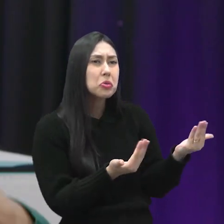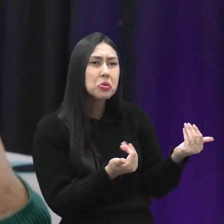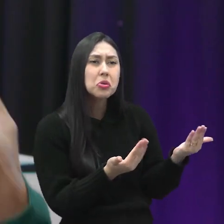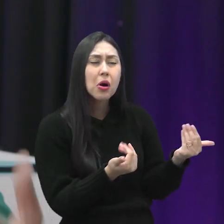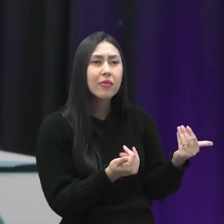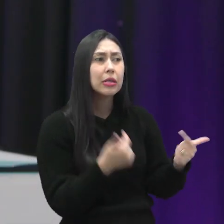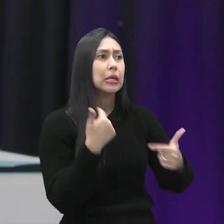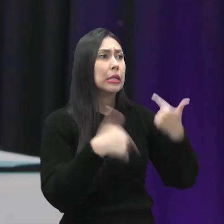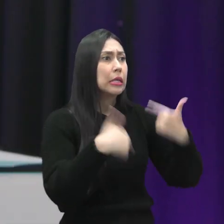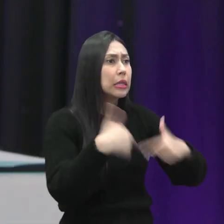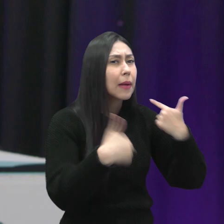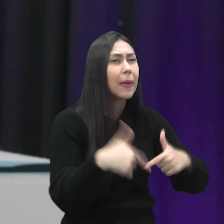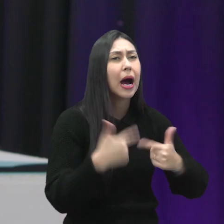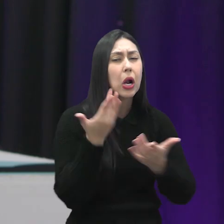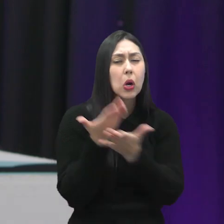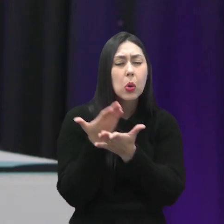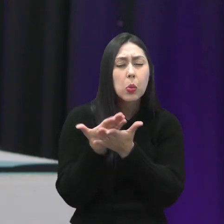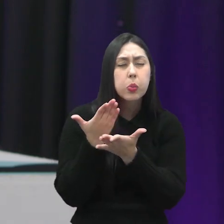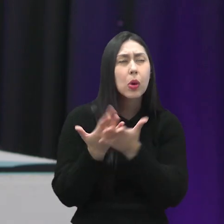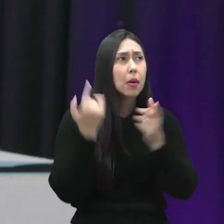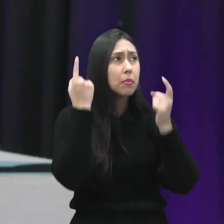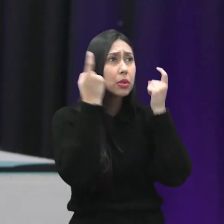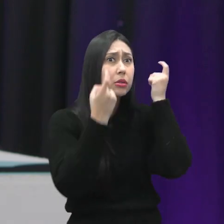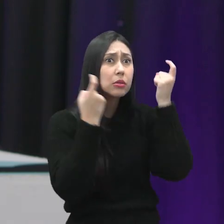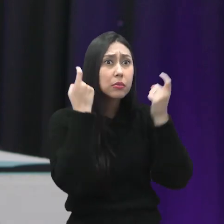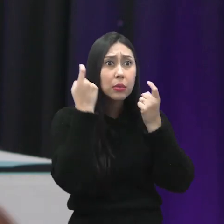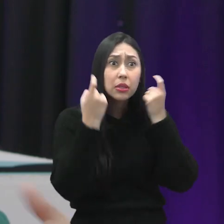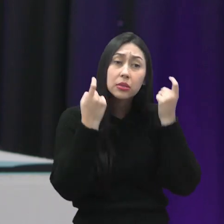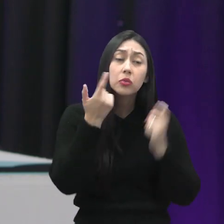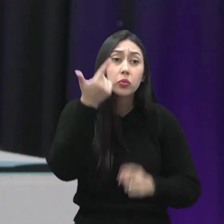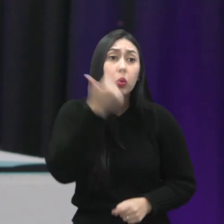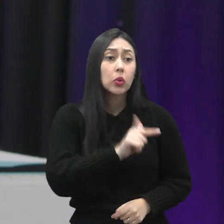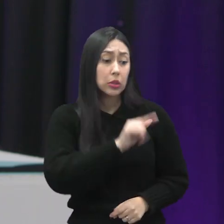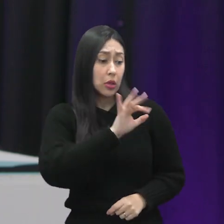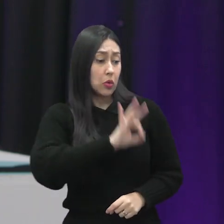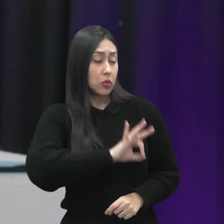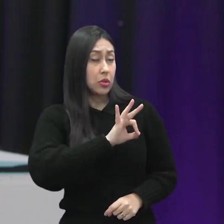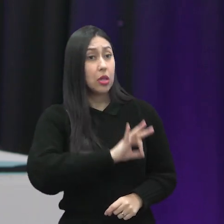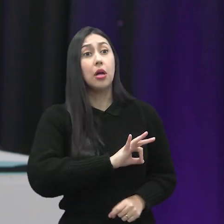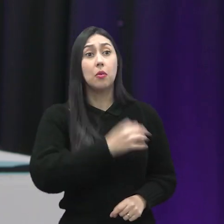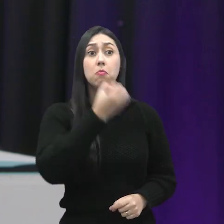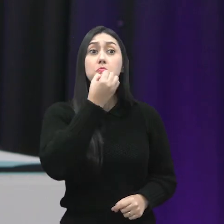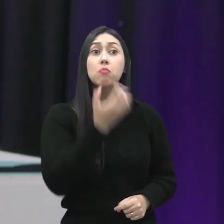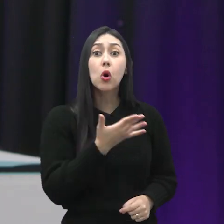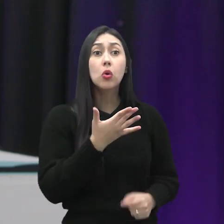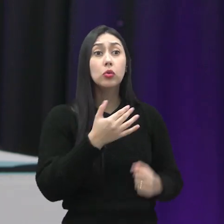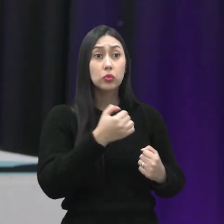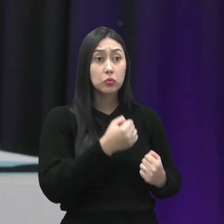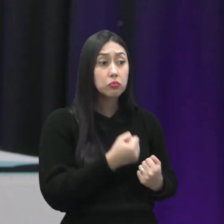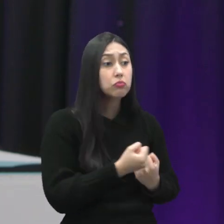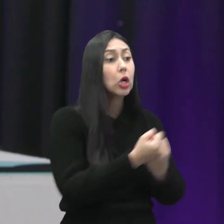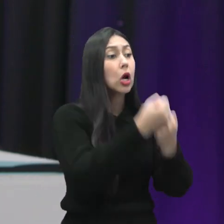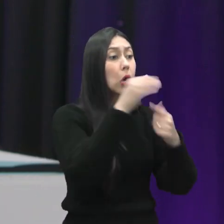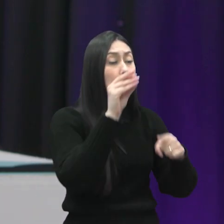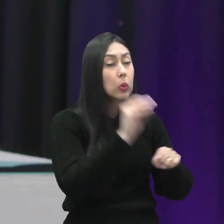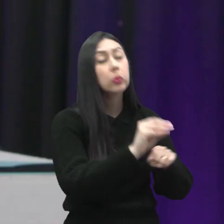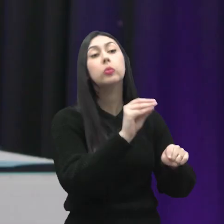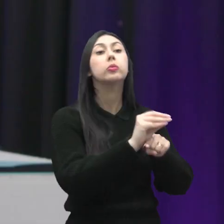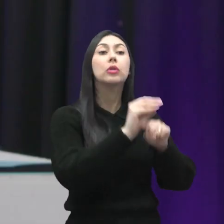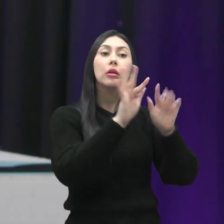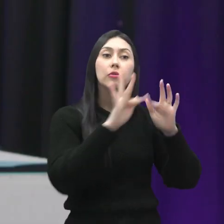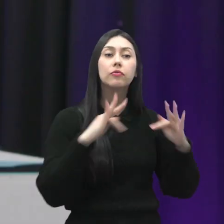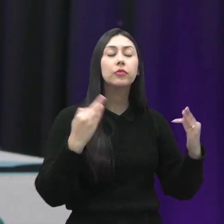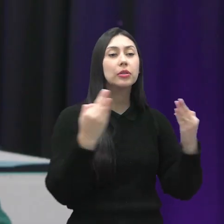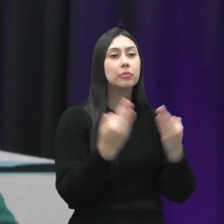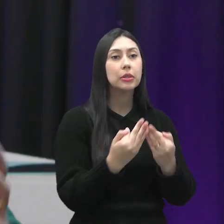tempo até se formar, a preocupação em conseguir sustentar uma família, né? A responsabilidade que isso envolve. Então